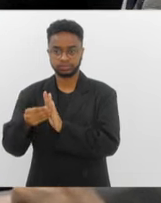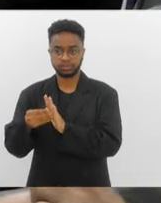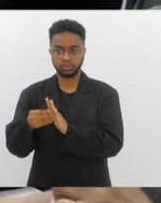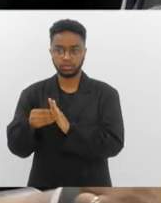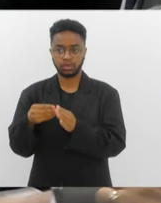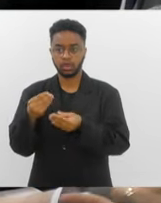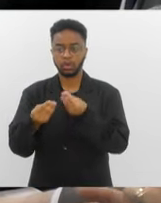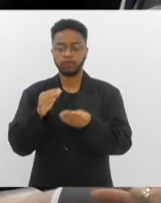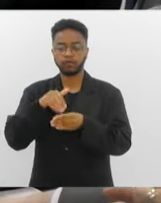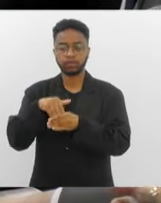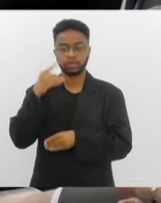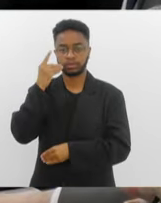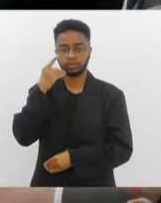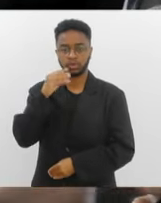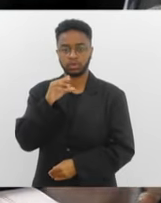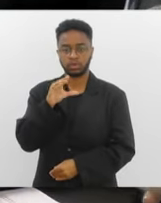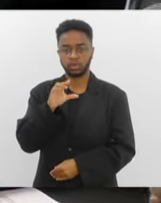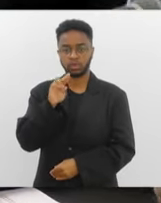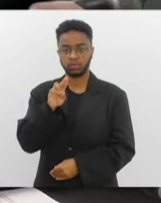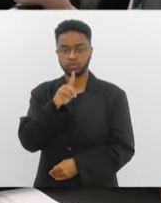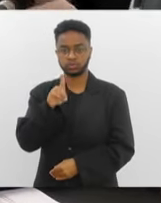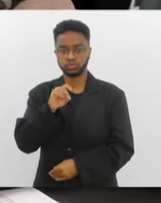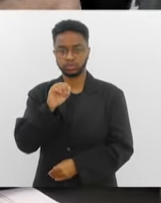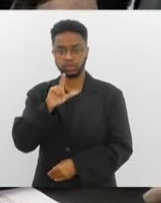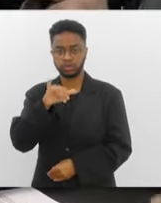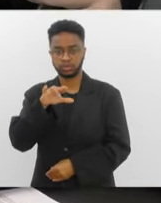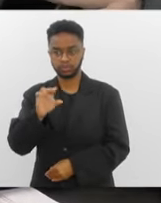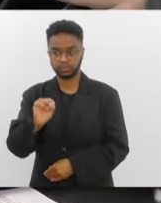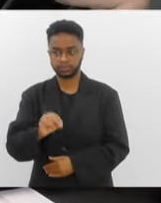voto do deputado Vinícius Cozzolino.